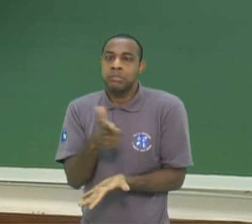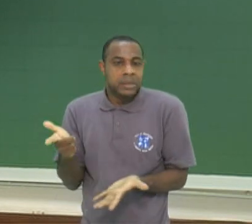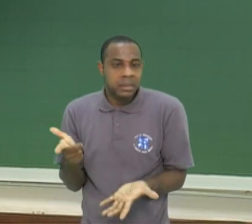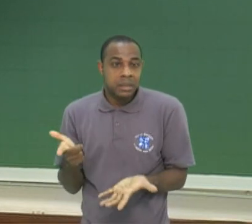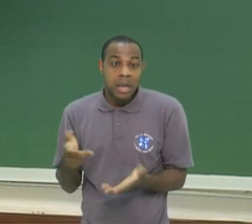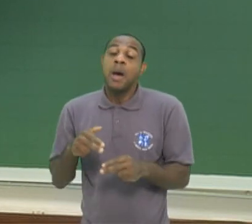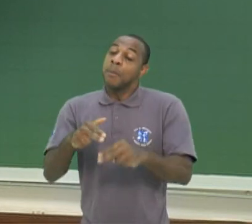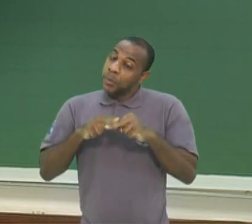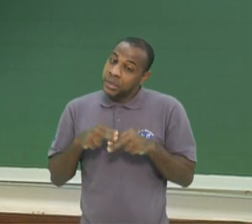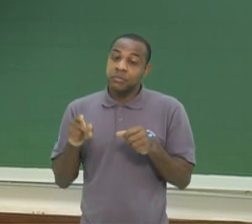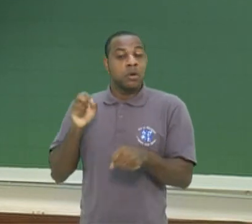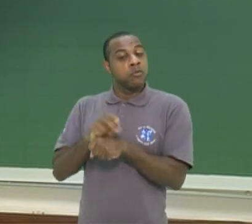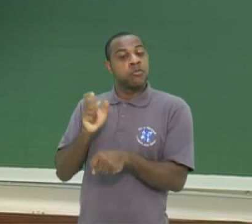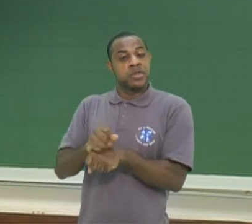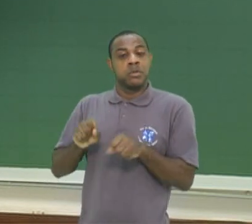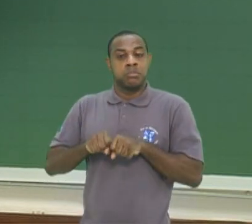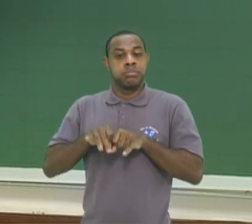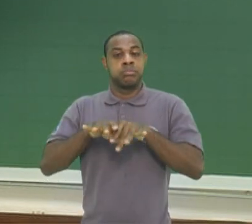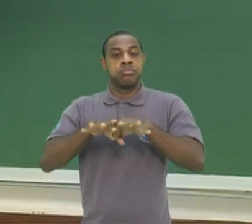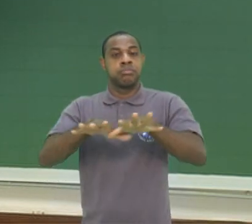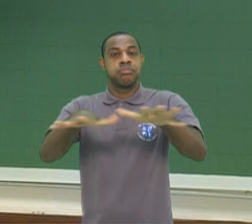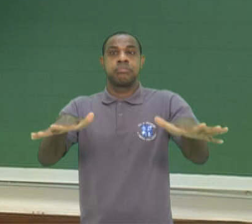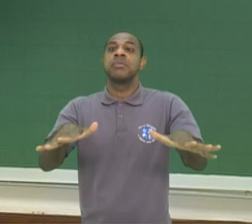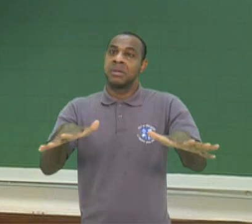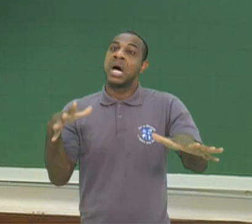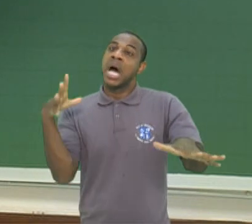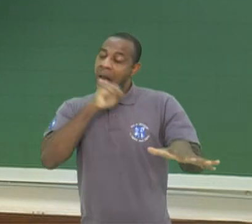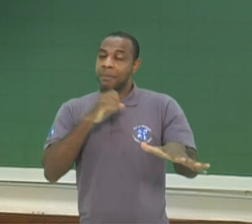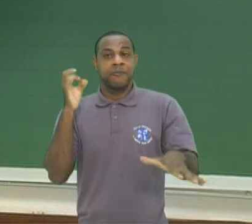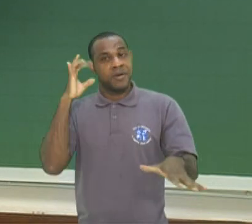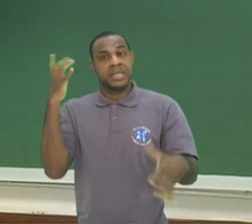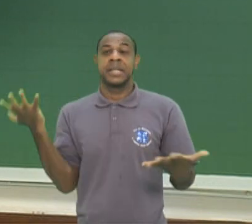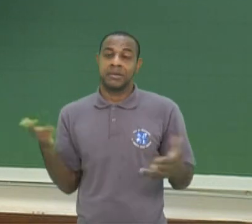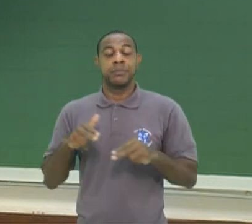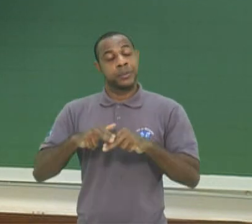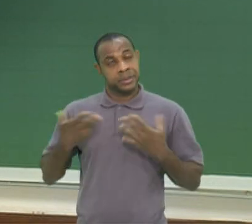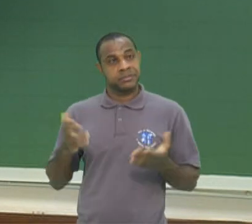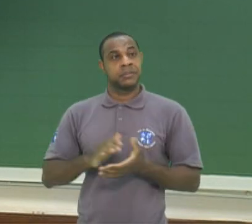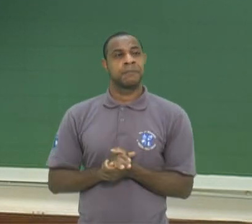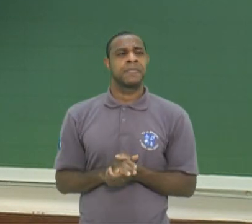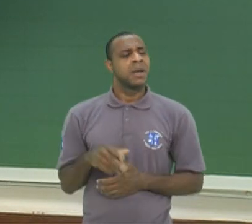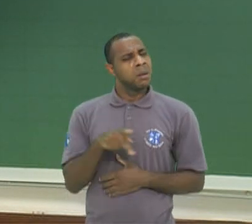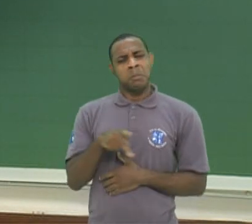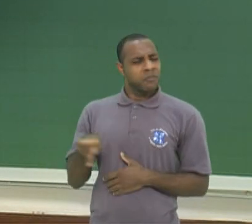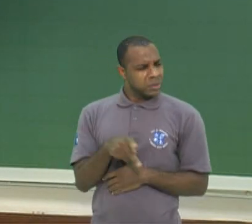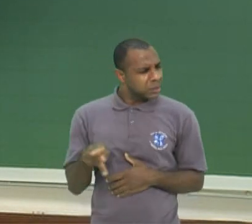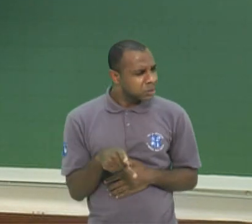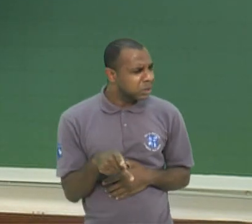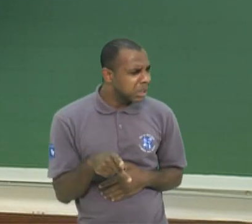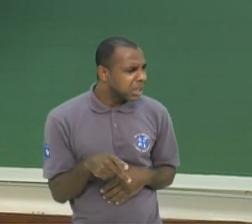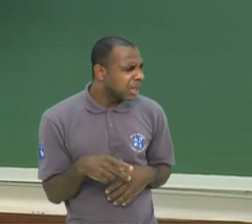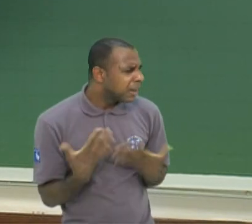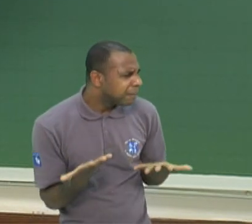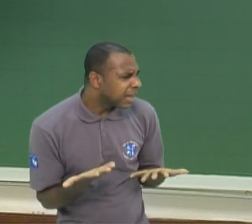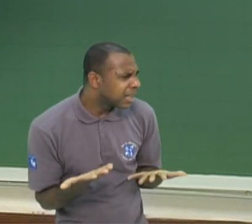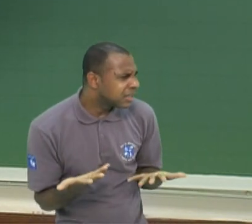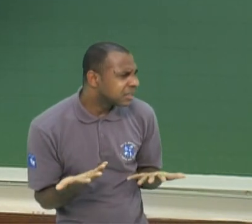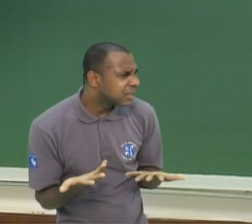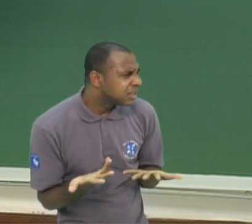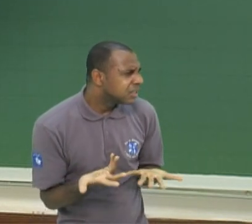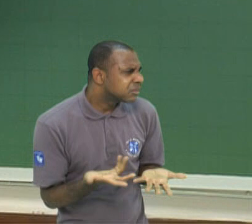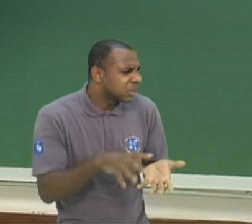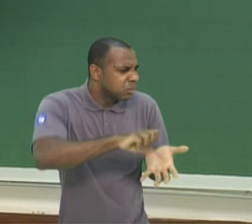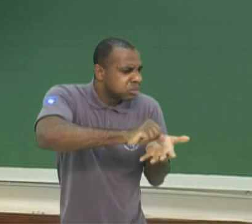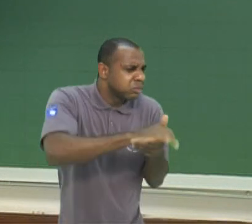esses vírus acabam também se proliferando com tamanha facilidade. Professor, mas essa questão